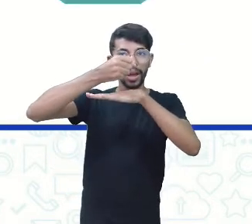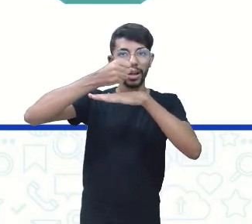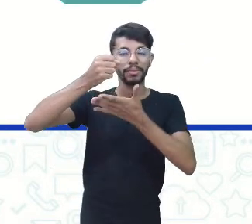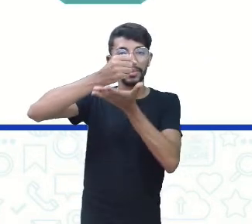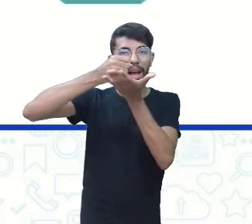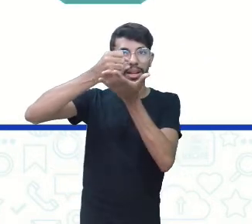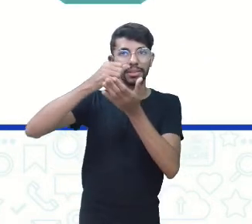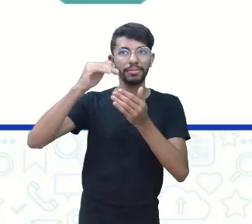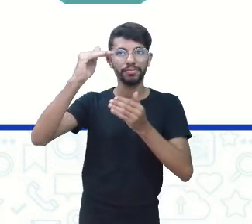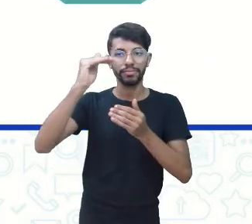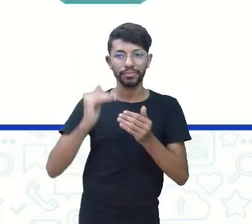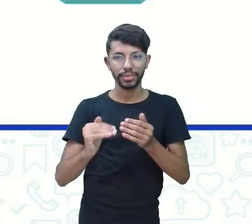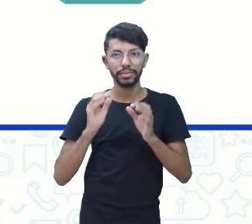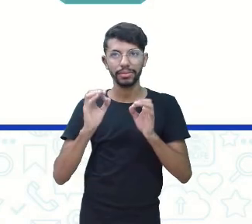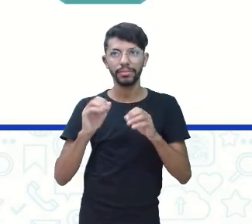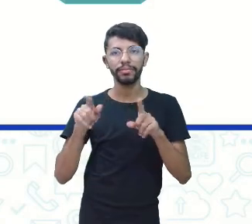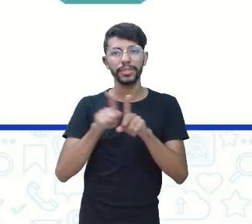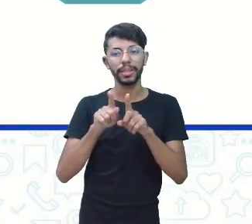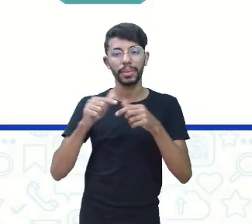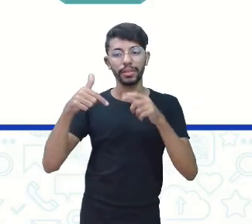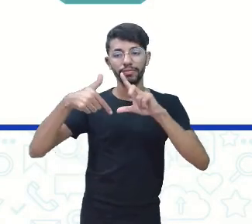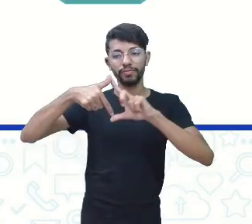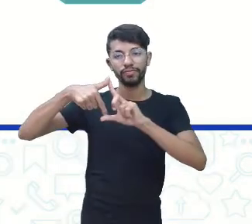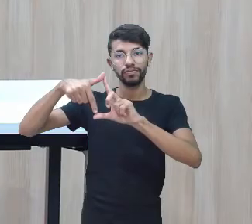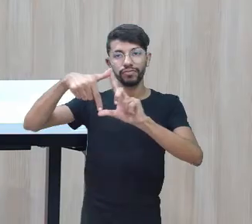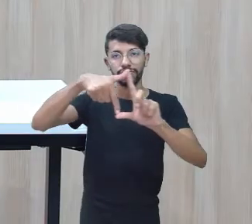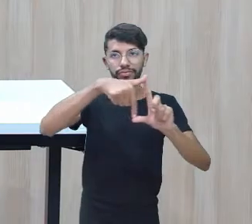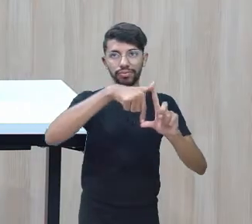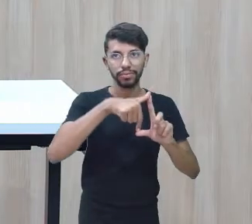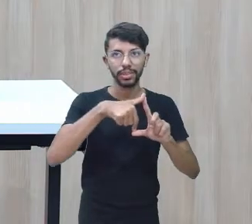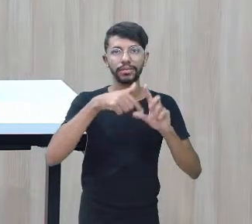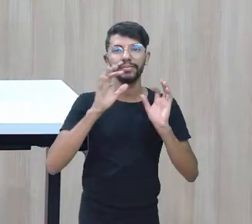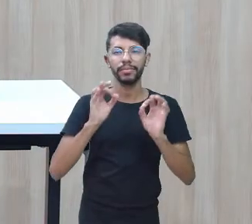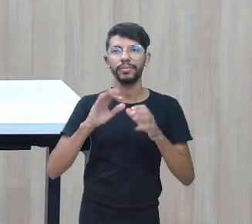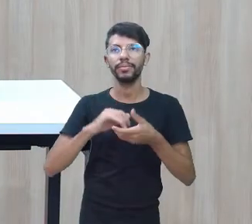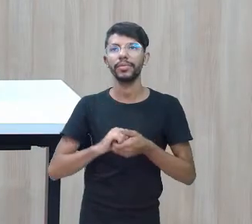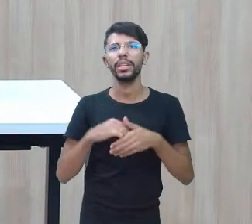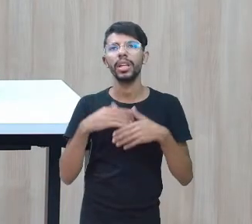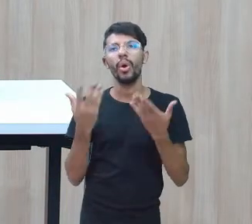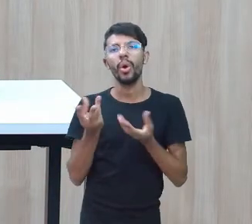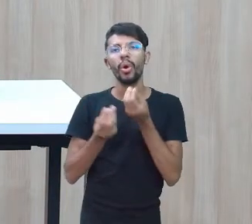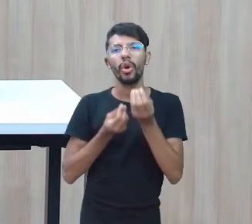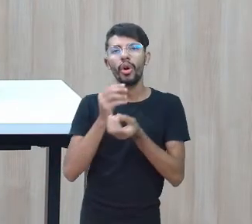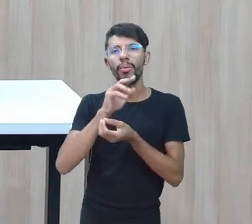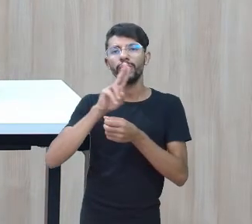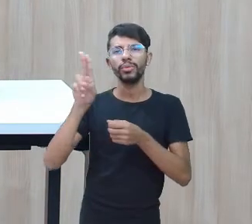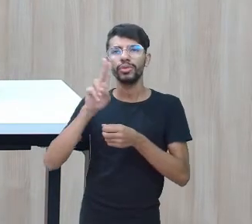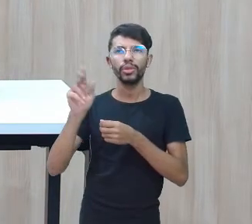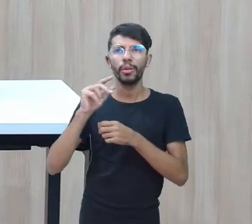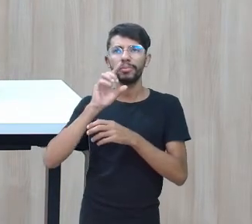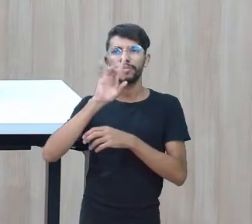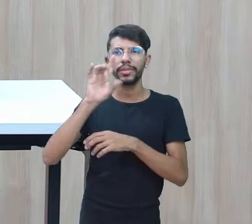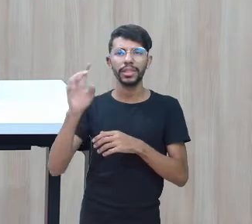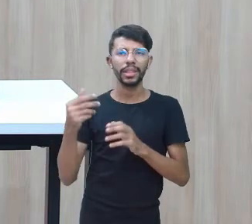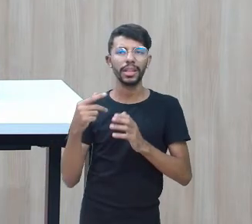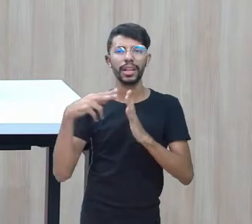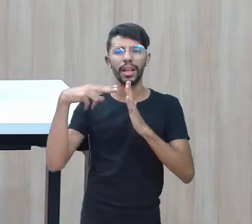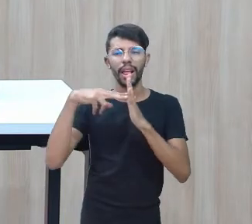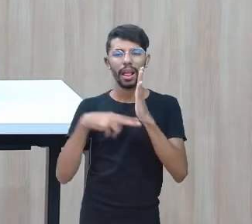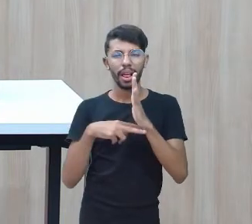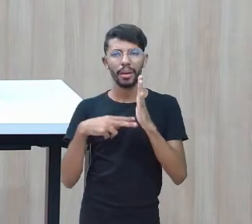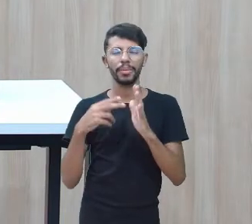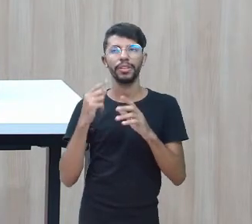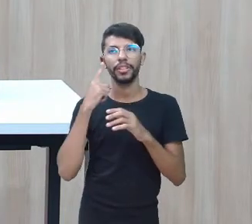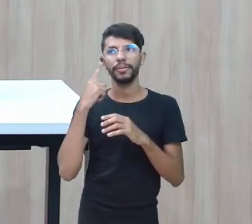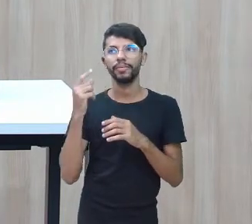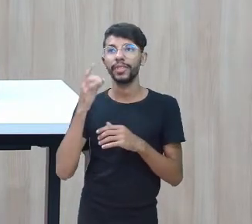Como é que eu vou chamar os prismas? Quais são as nomenclaturas específicas para esses prismas, tá certo? Muito fácil.